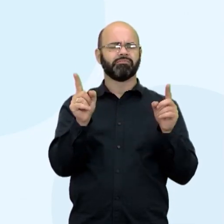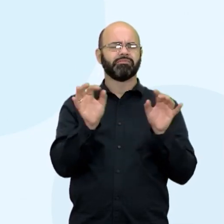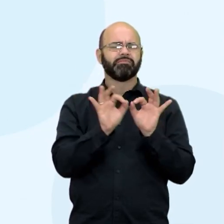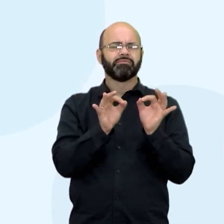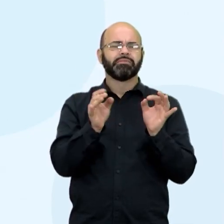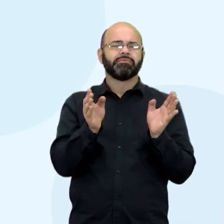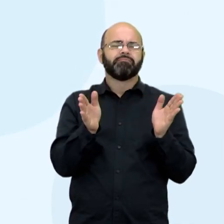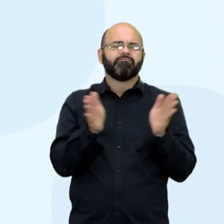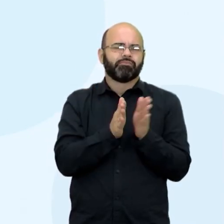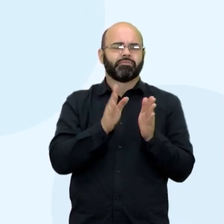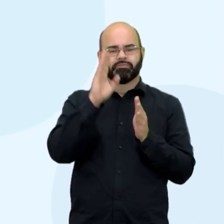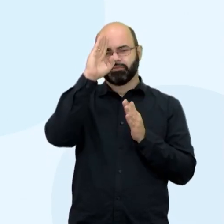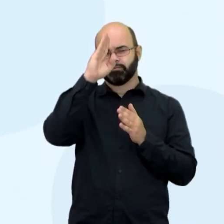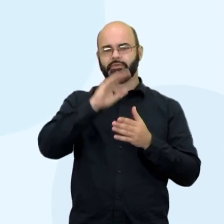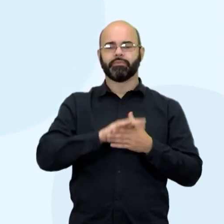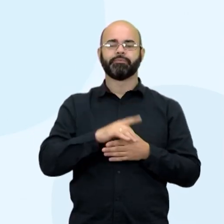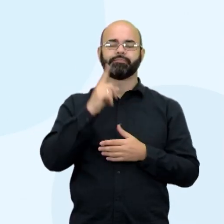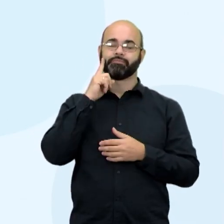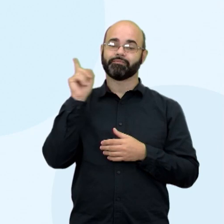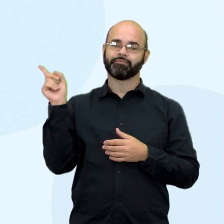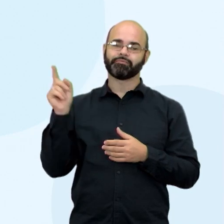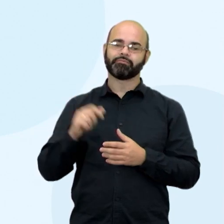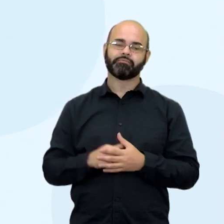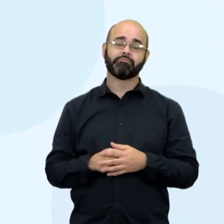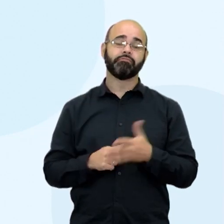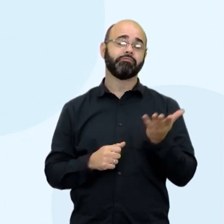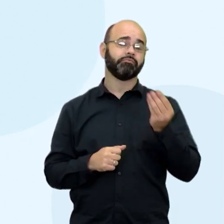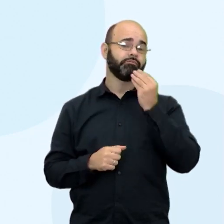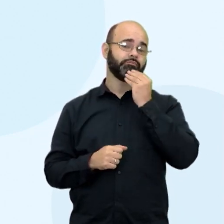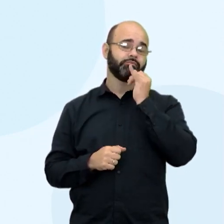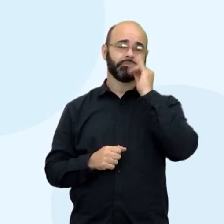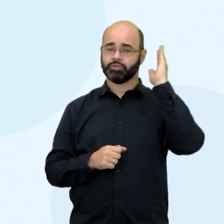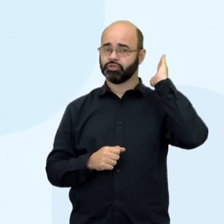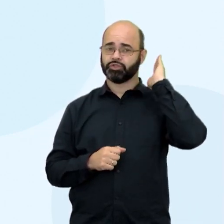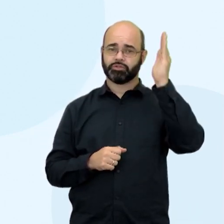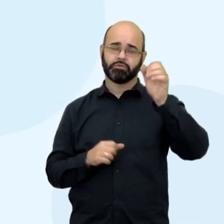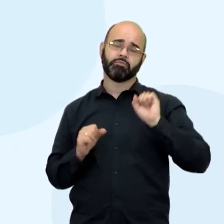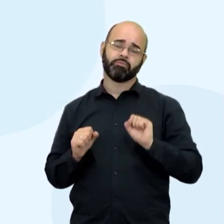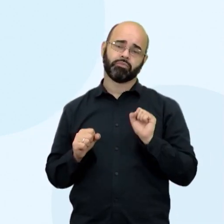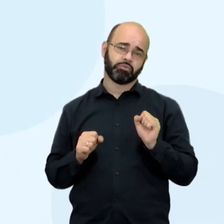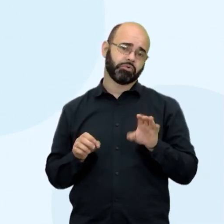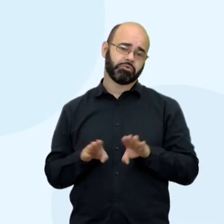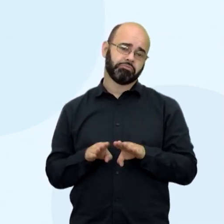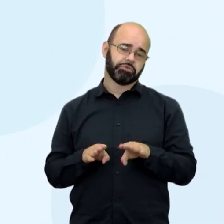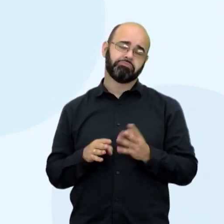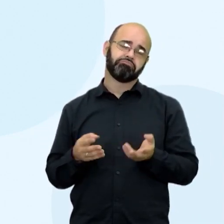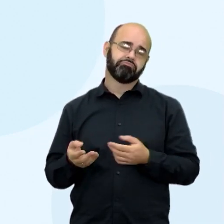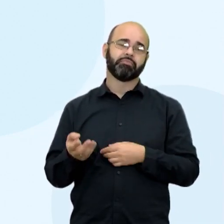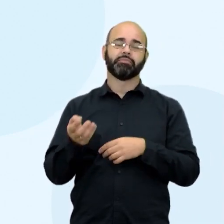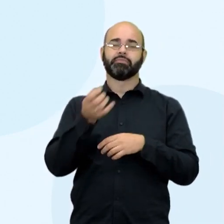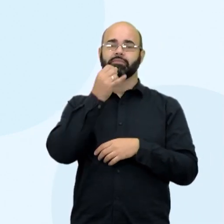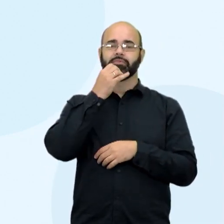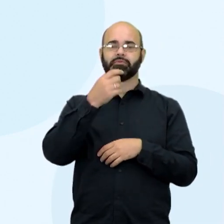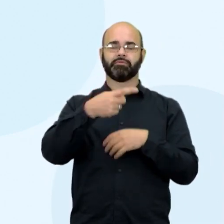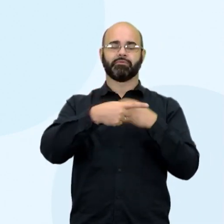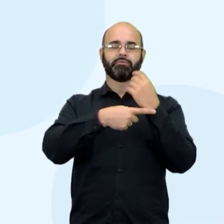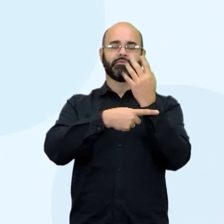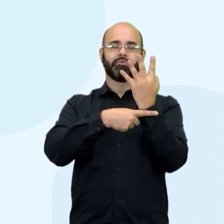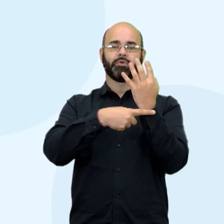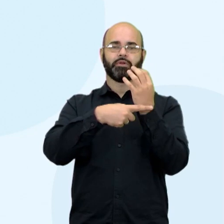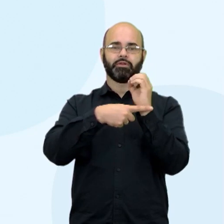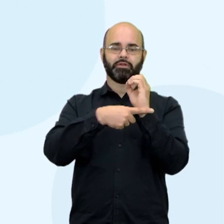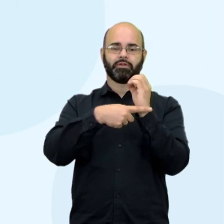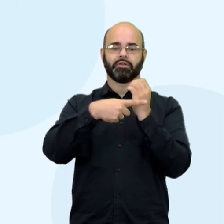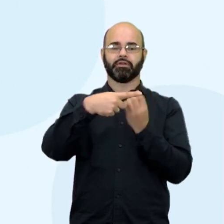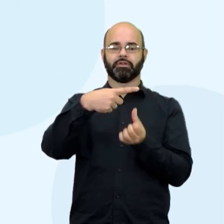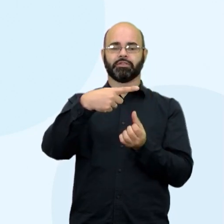Mais uma. Olha lá, eu podia ter feito essa simplificação dessa forma também. Em vez de dividir por